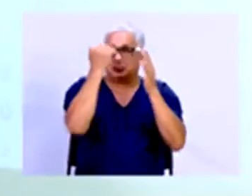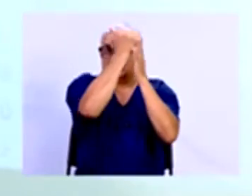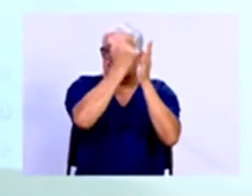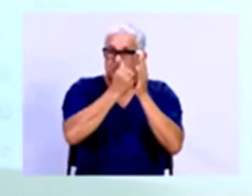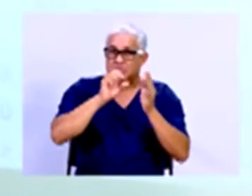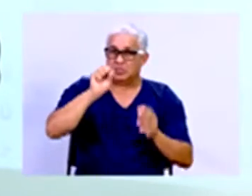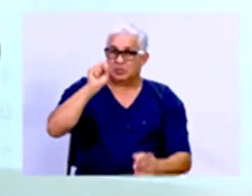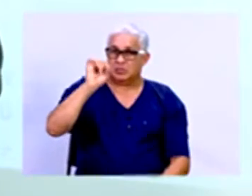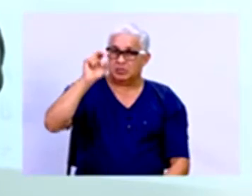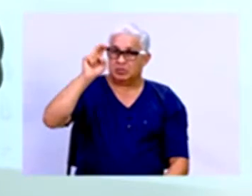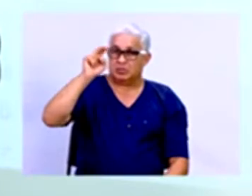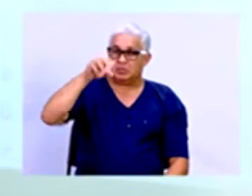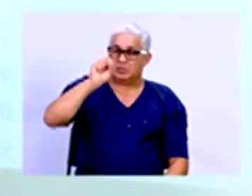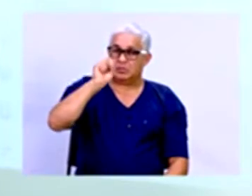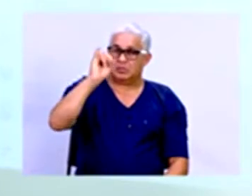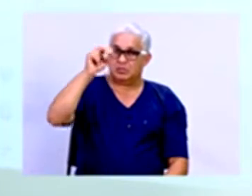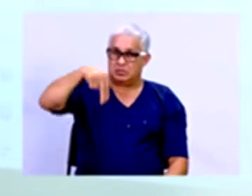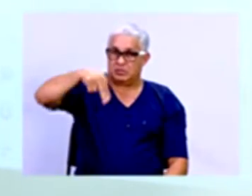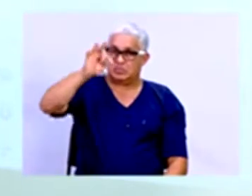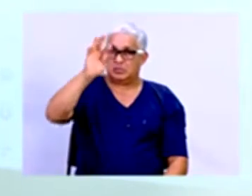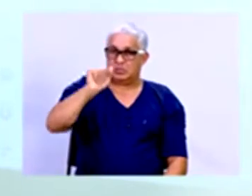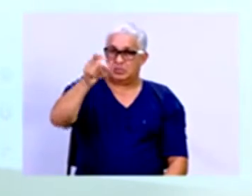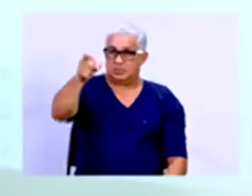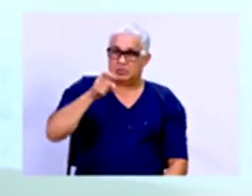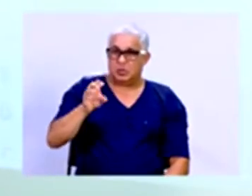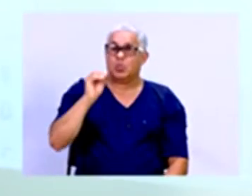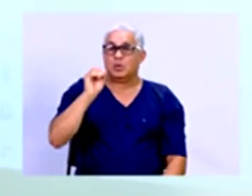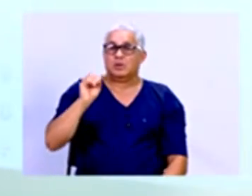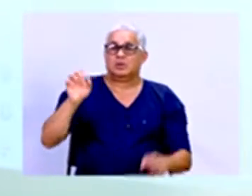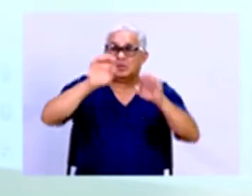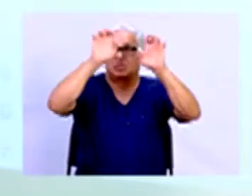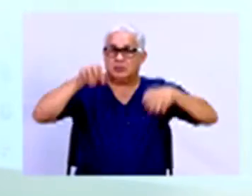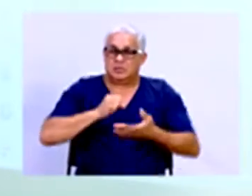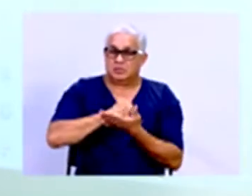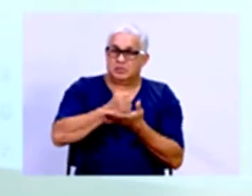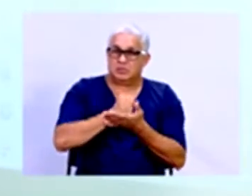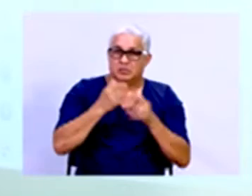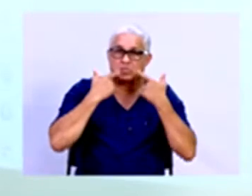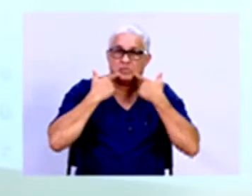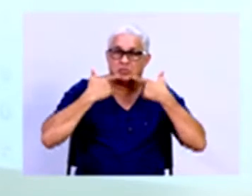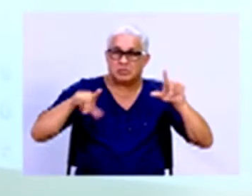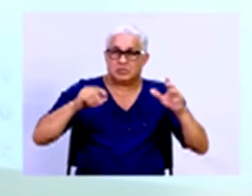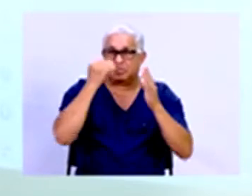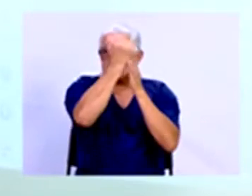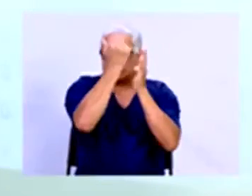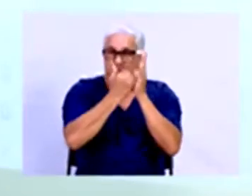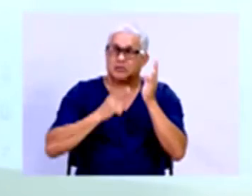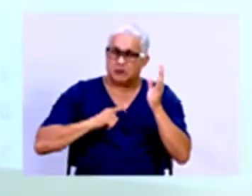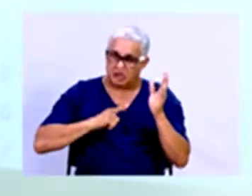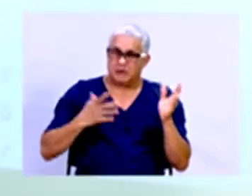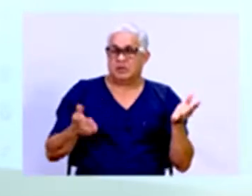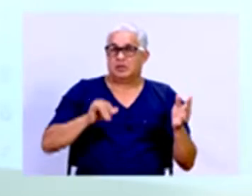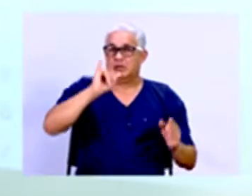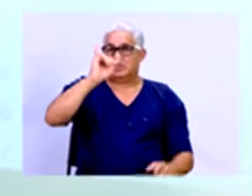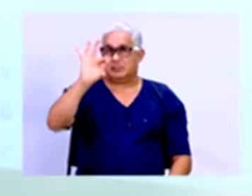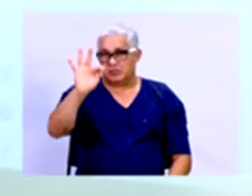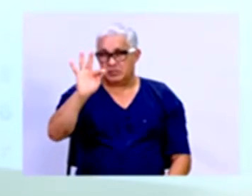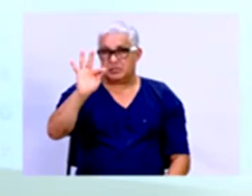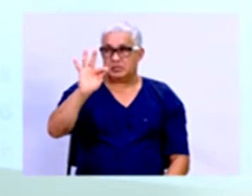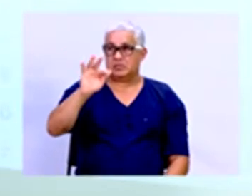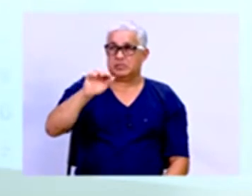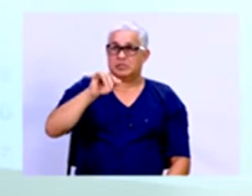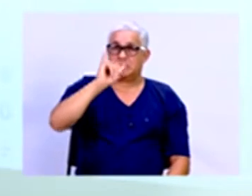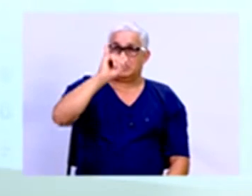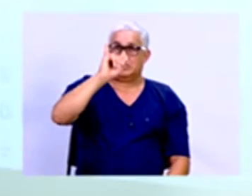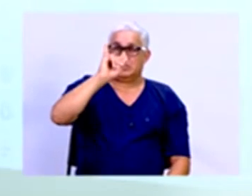que vocês precisam saber? Quais são as estruturas de controle de uma linguagem de programação? No nosso caso, a gente tem if,